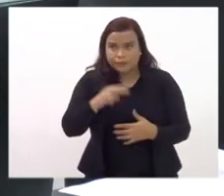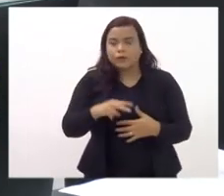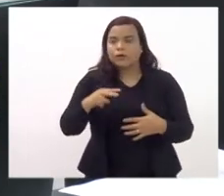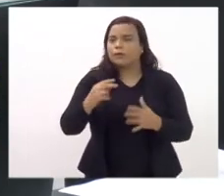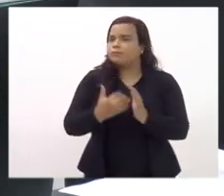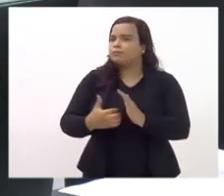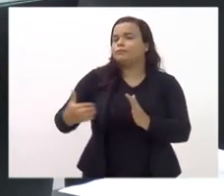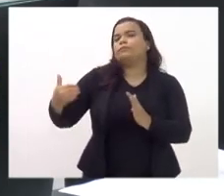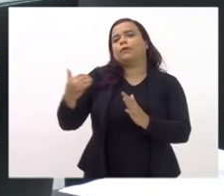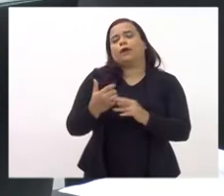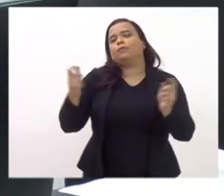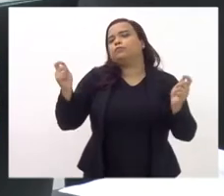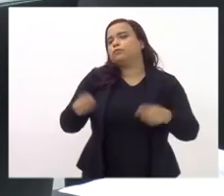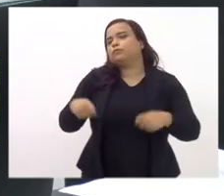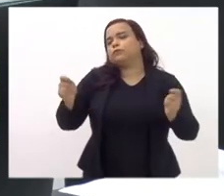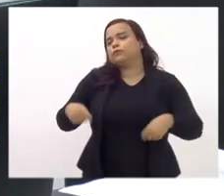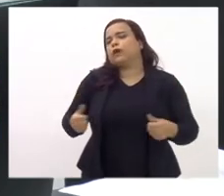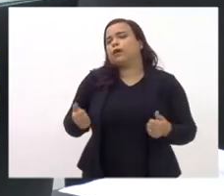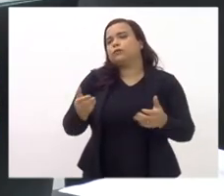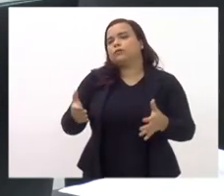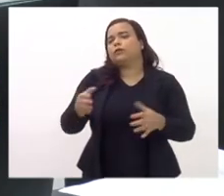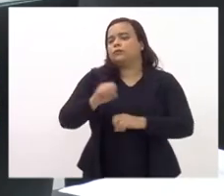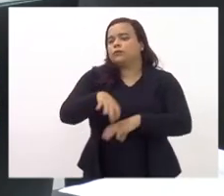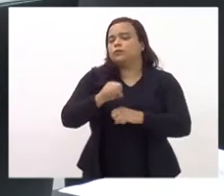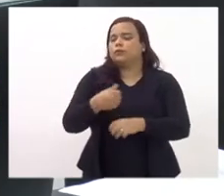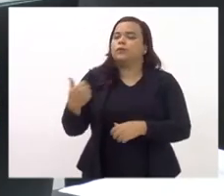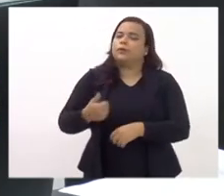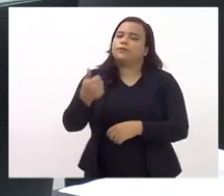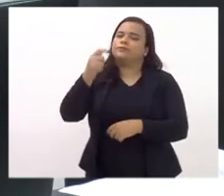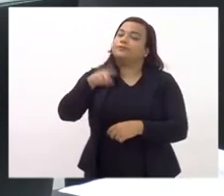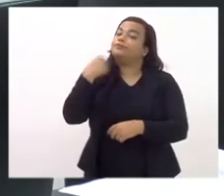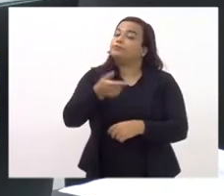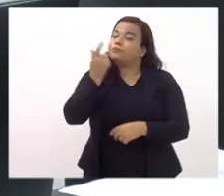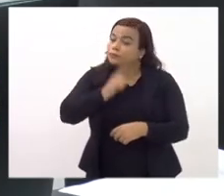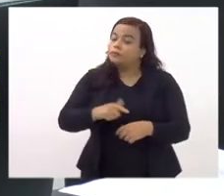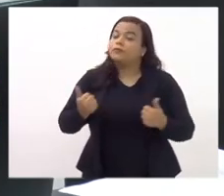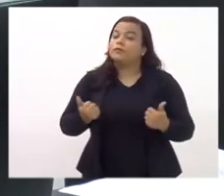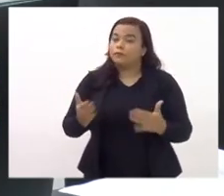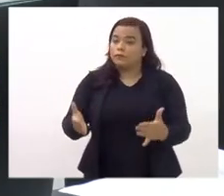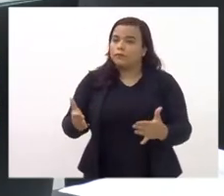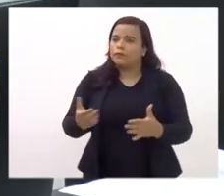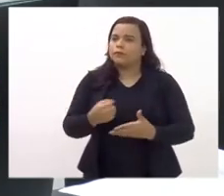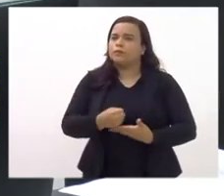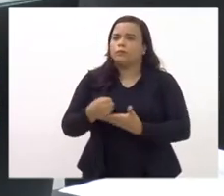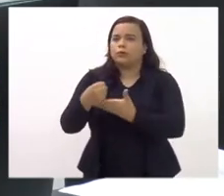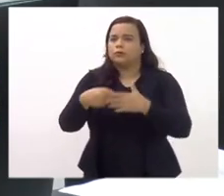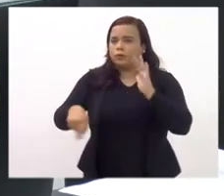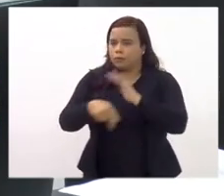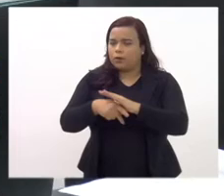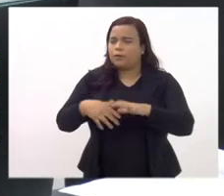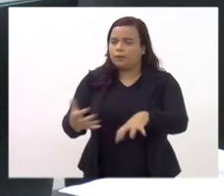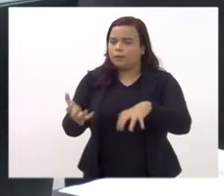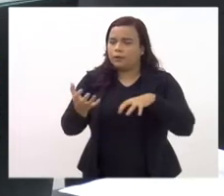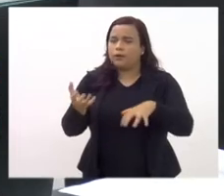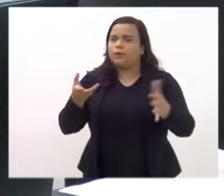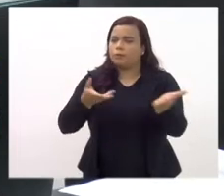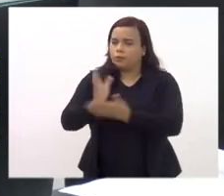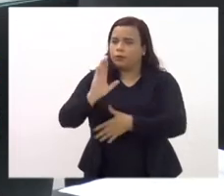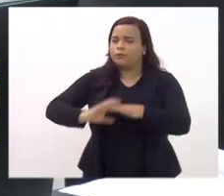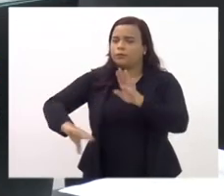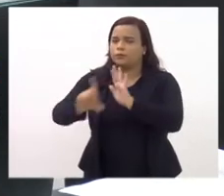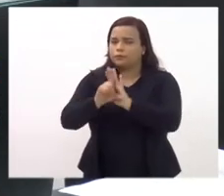né, da possibilidade de acesso à educação de qualidade. Então, a gente conseguiu estabelecer a posição no Parlamento, aprovar uma legislação que